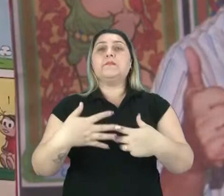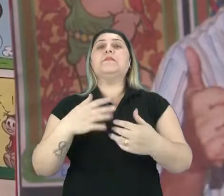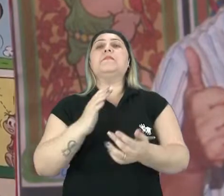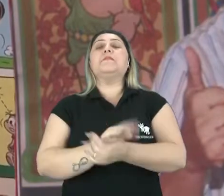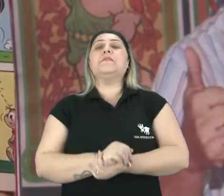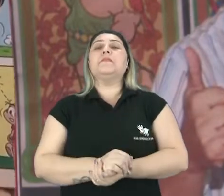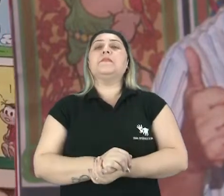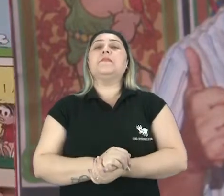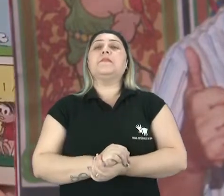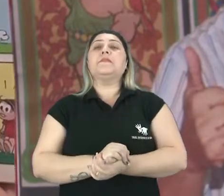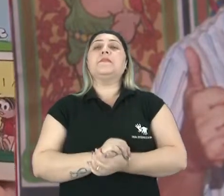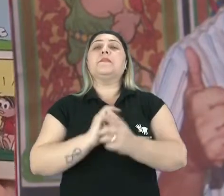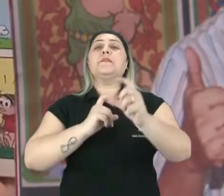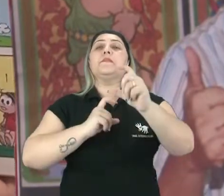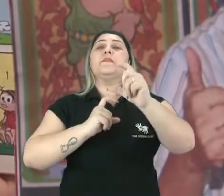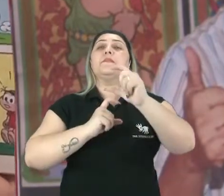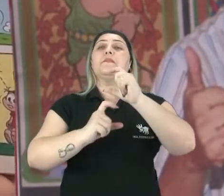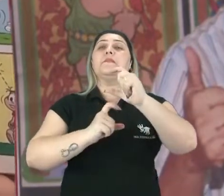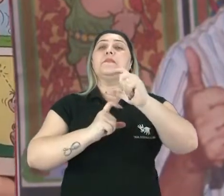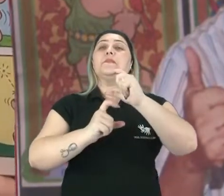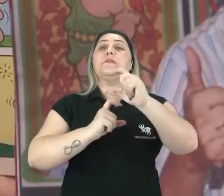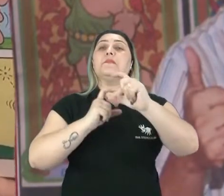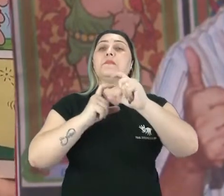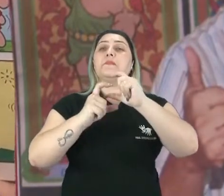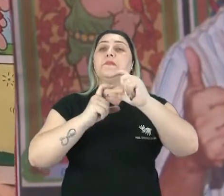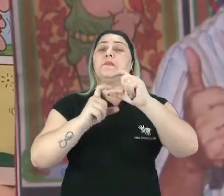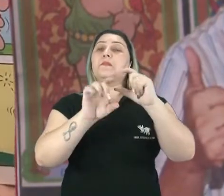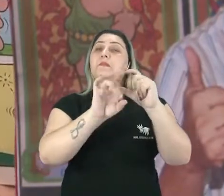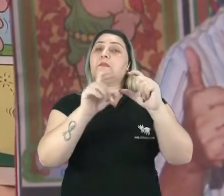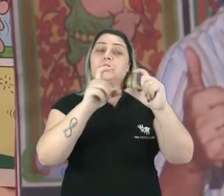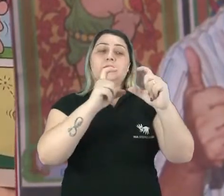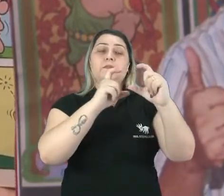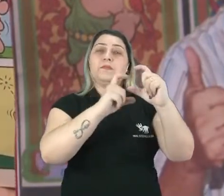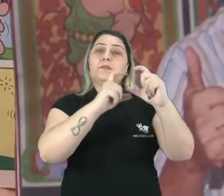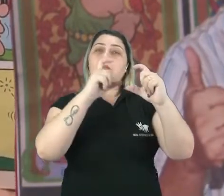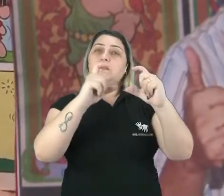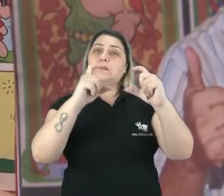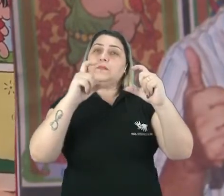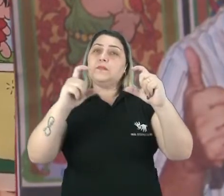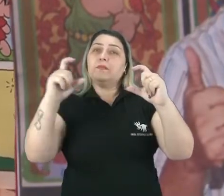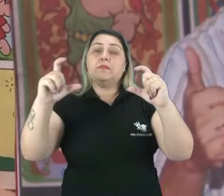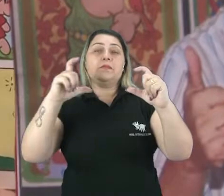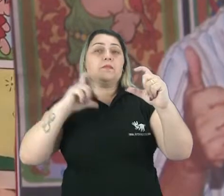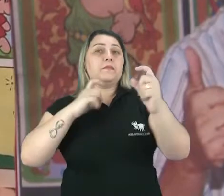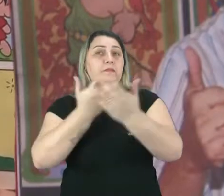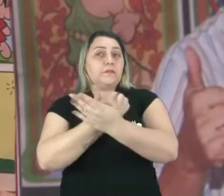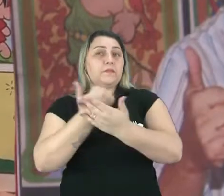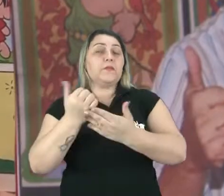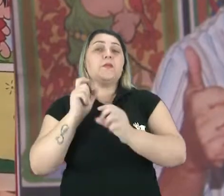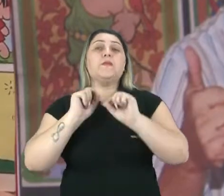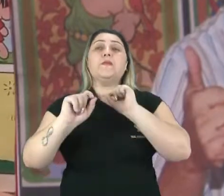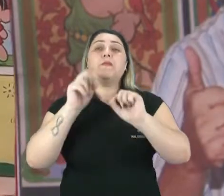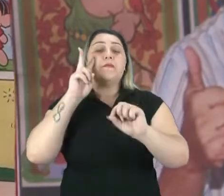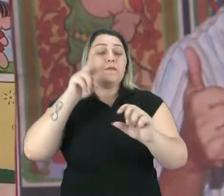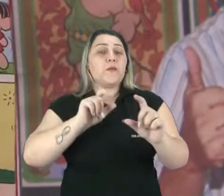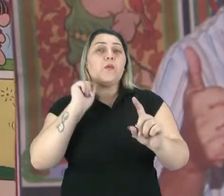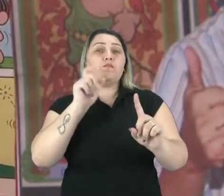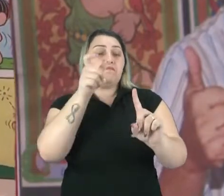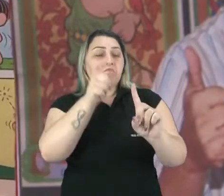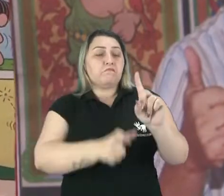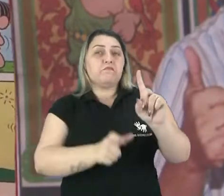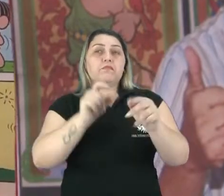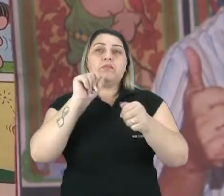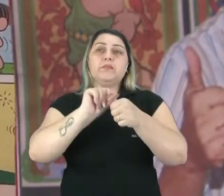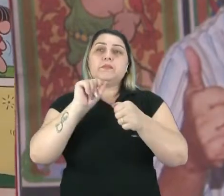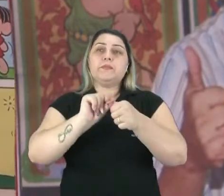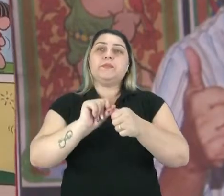contada através de quadrinhos. Cada quadrinho nós vamos ver uma ação, nós vamos ver o que os personagens